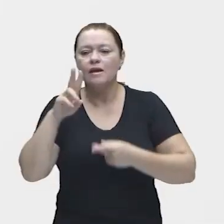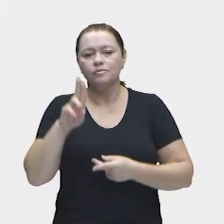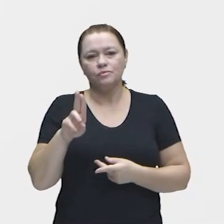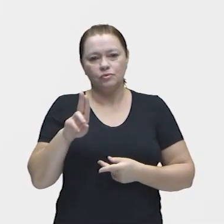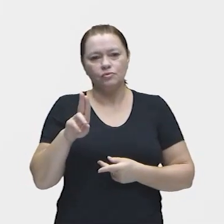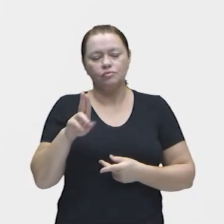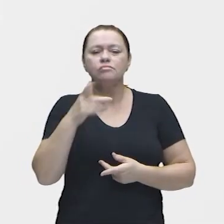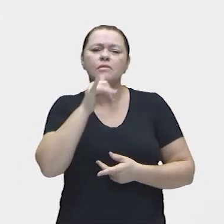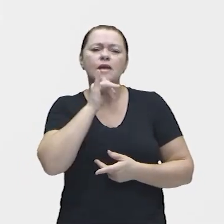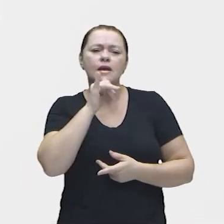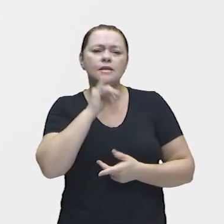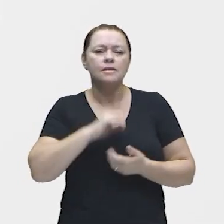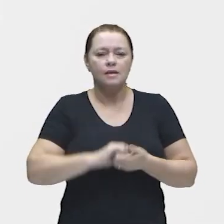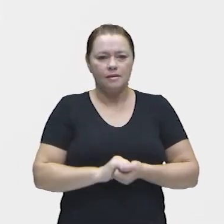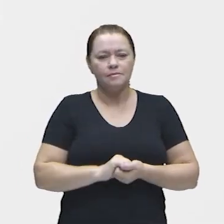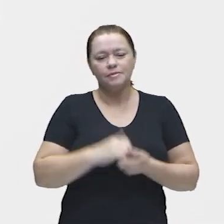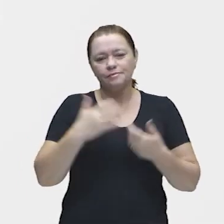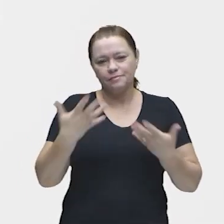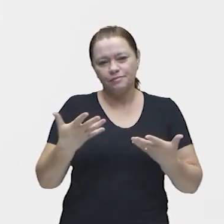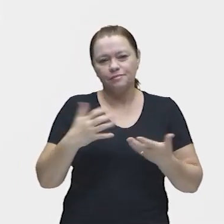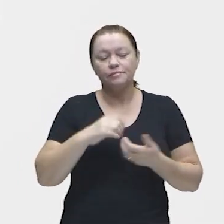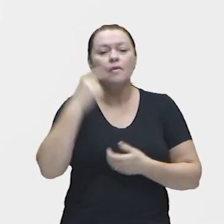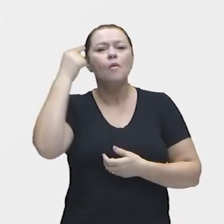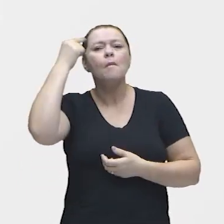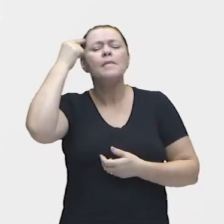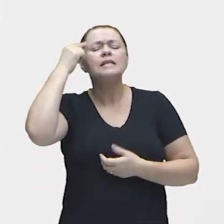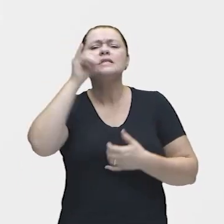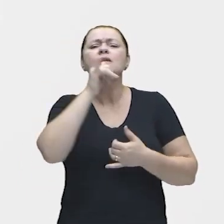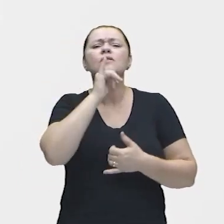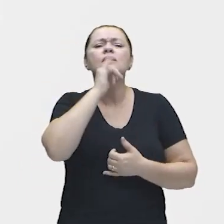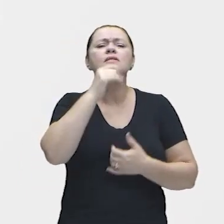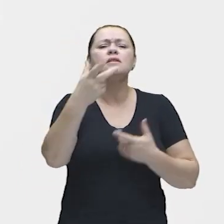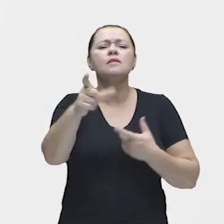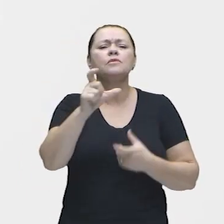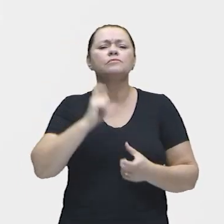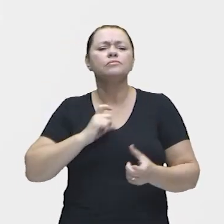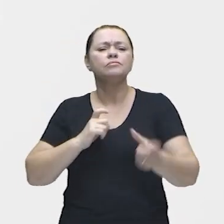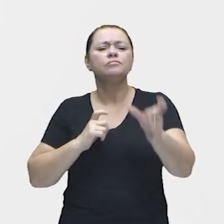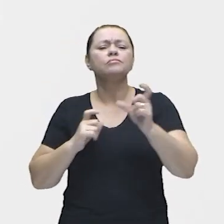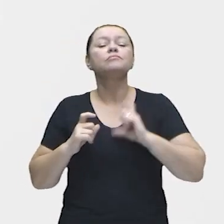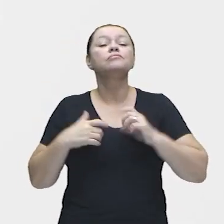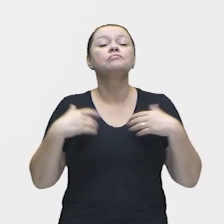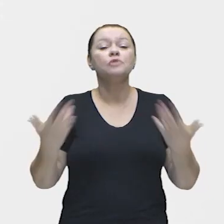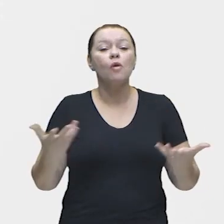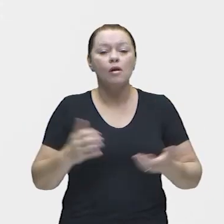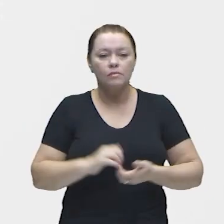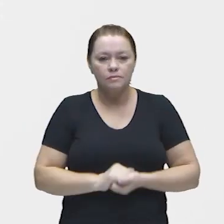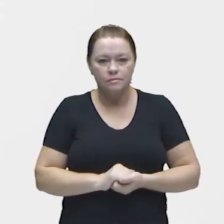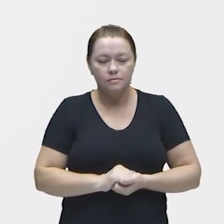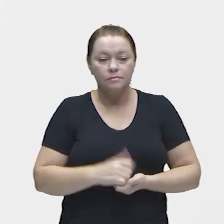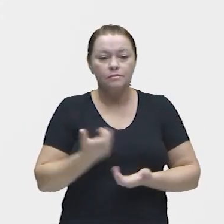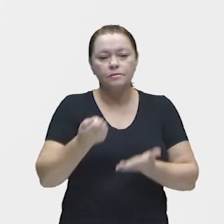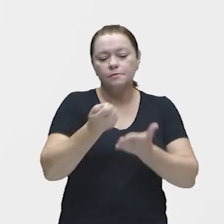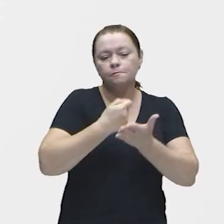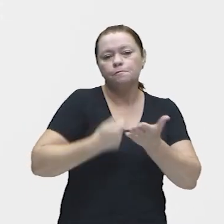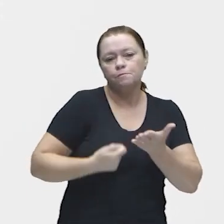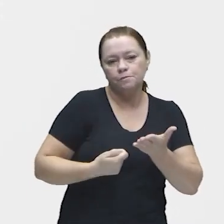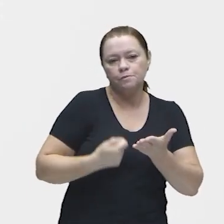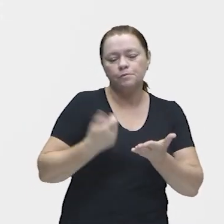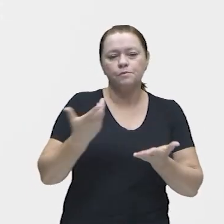aí. Vão pensando. Já sabem? Observem aí. O que nós escrevemos com